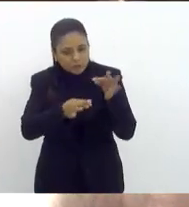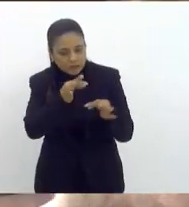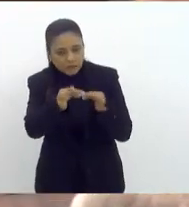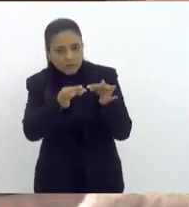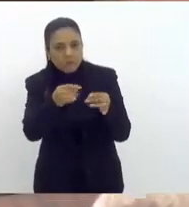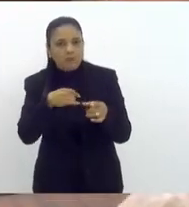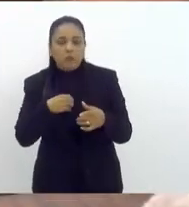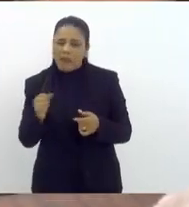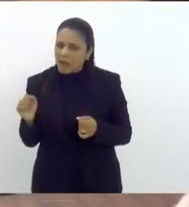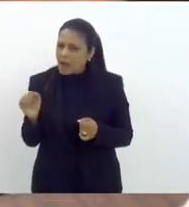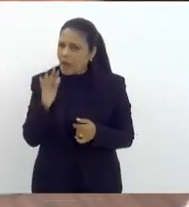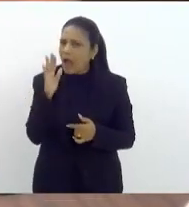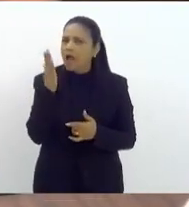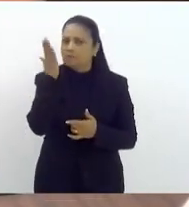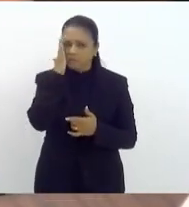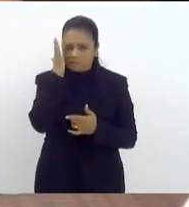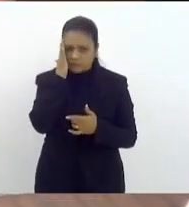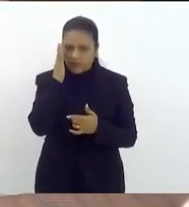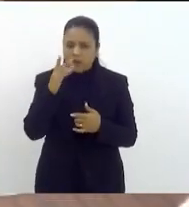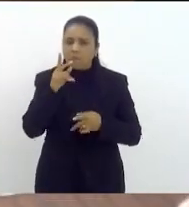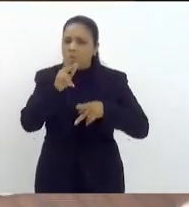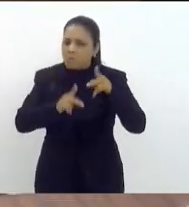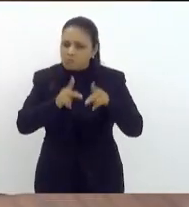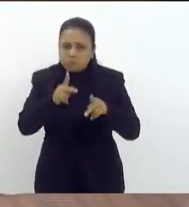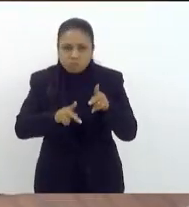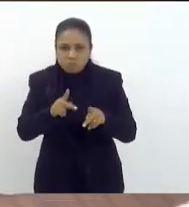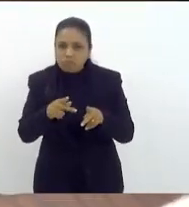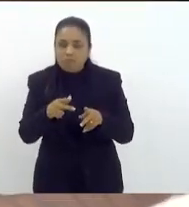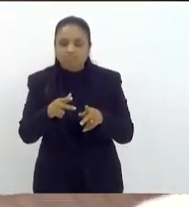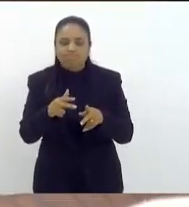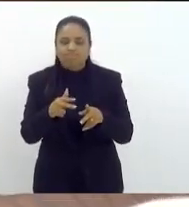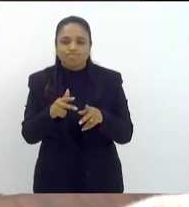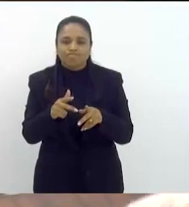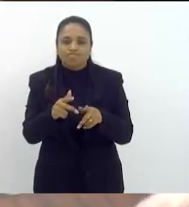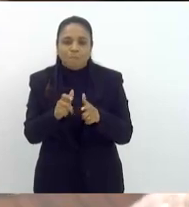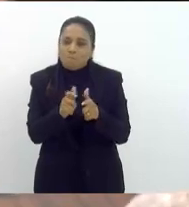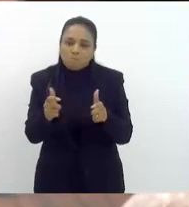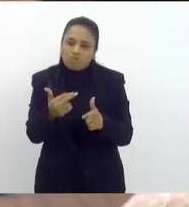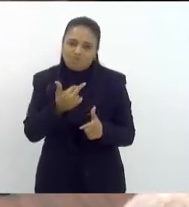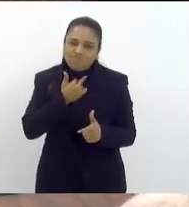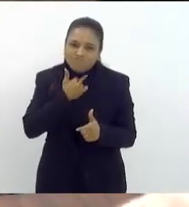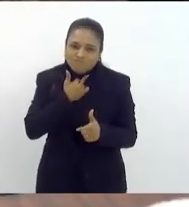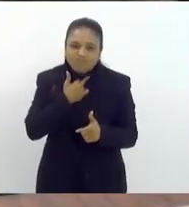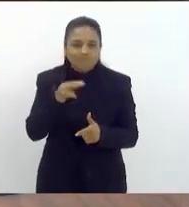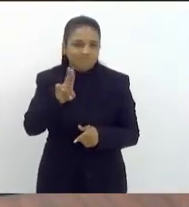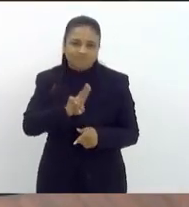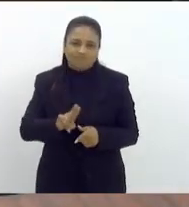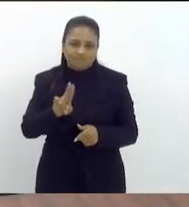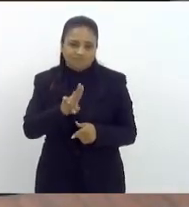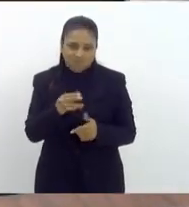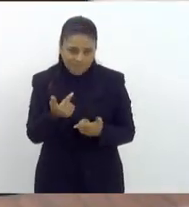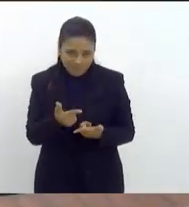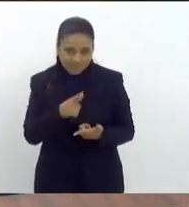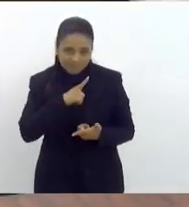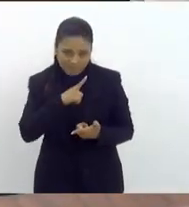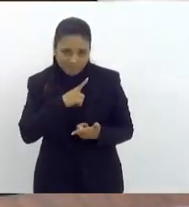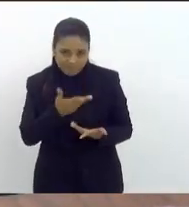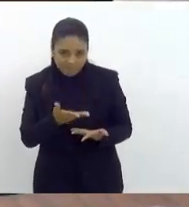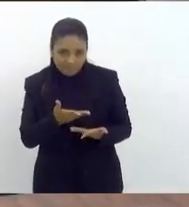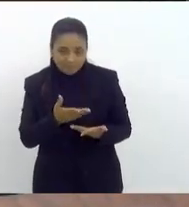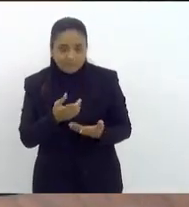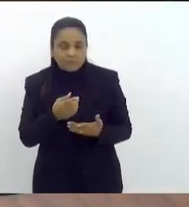que um tratamento caro e nem toda a população nesses pode usufruir desse remédio então parabenizar que